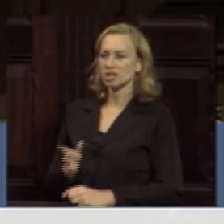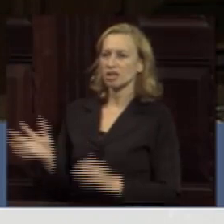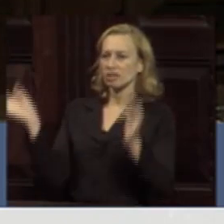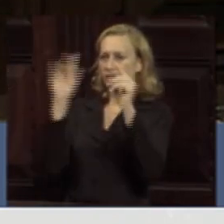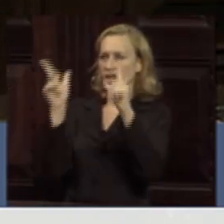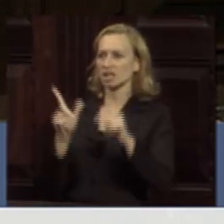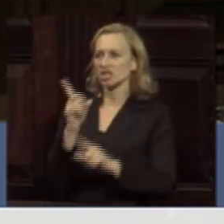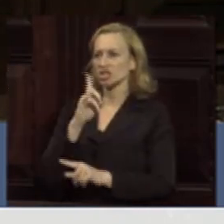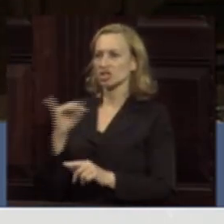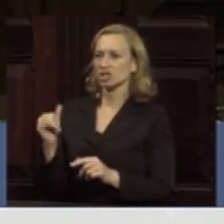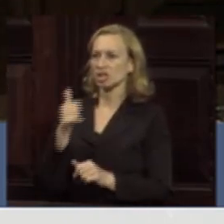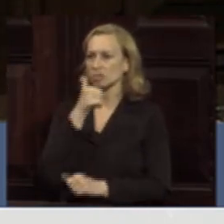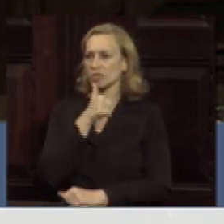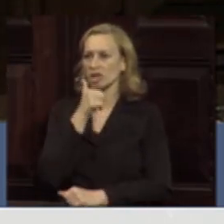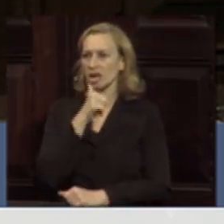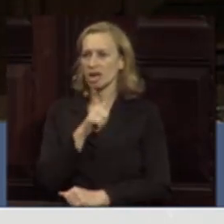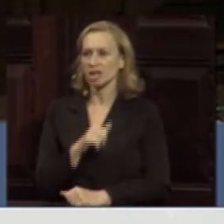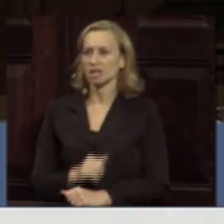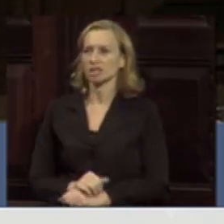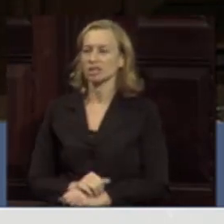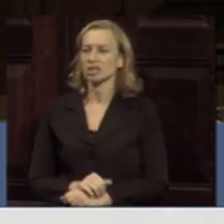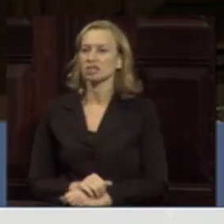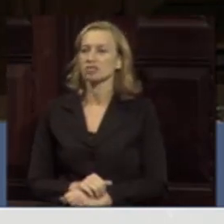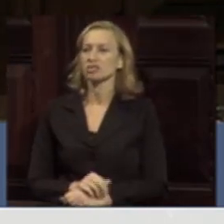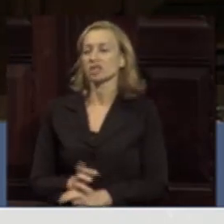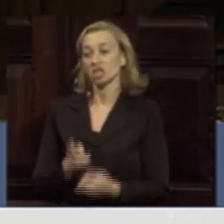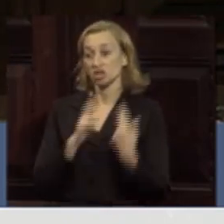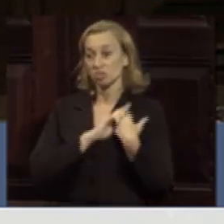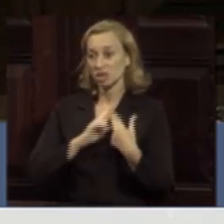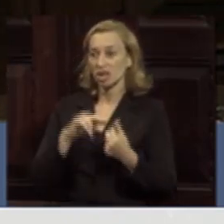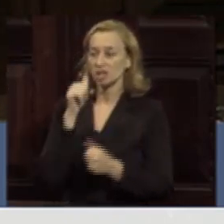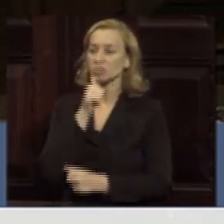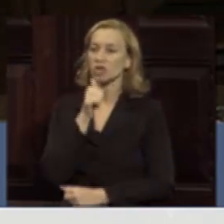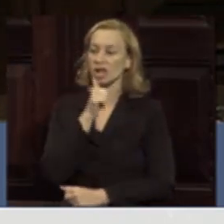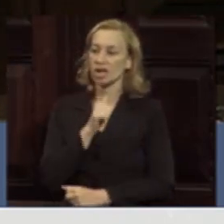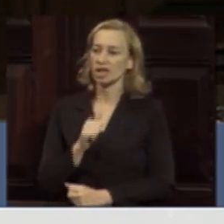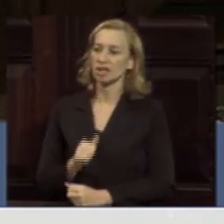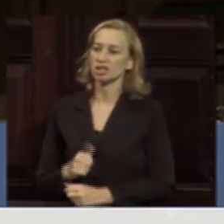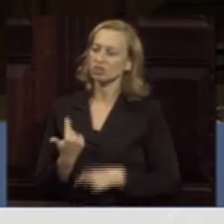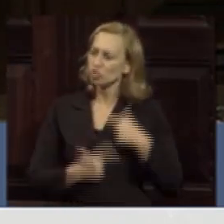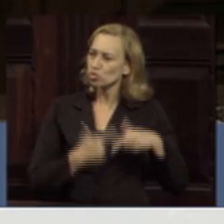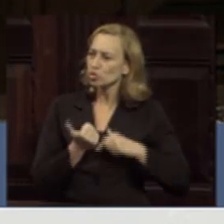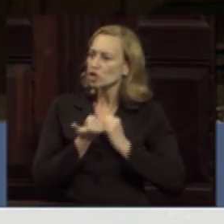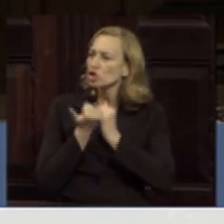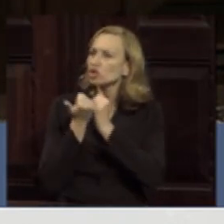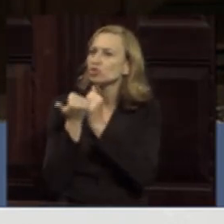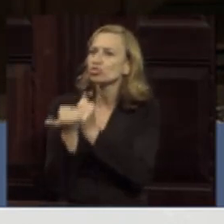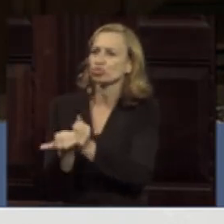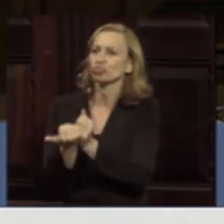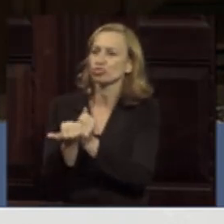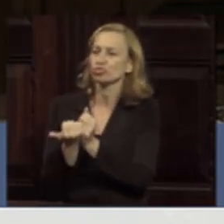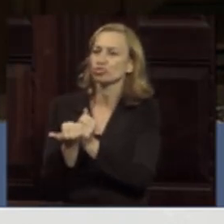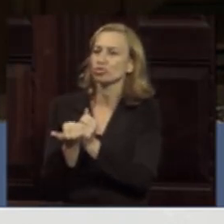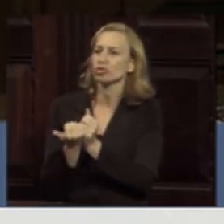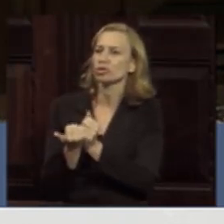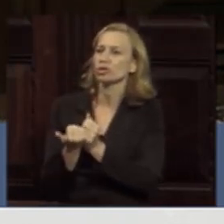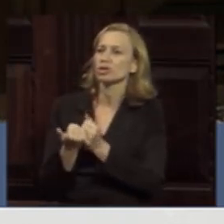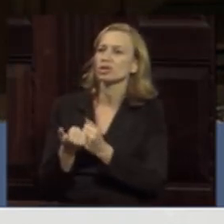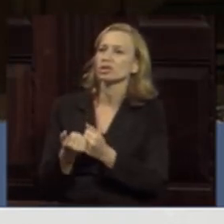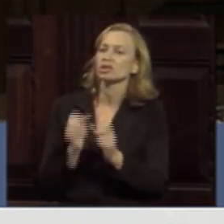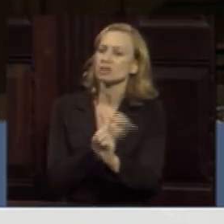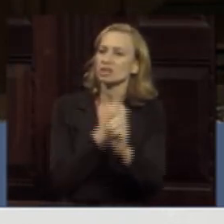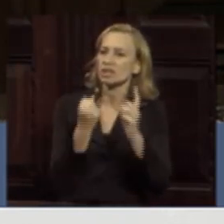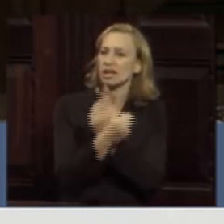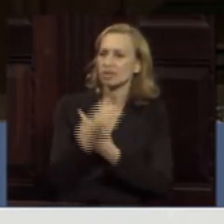Mulheres. Nos cabe, fundamentalmente, respeitar as mulheres e fazer com elas esta luta, que não é apenas das mulheres, é do conjunto da